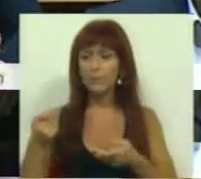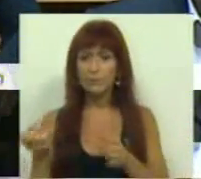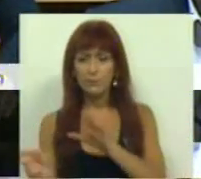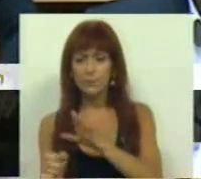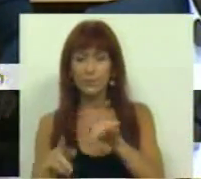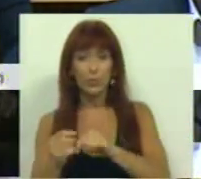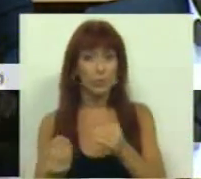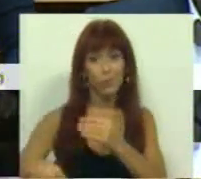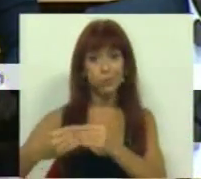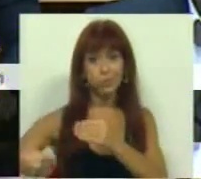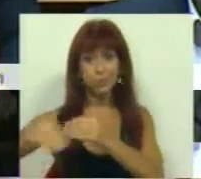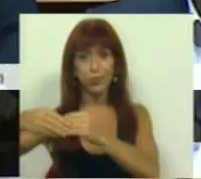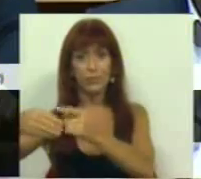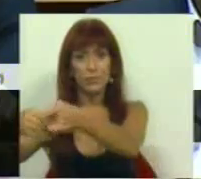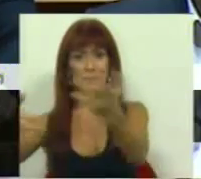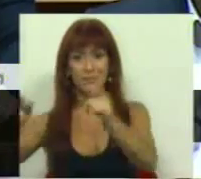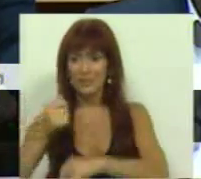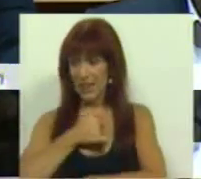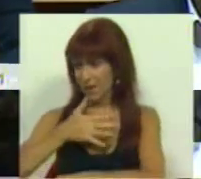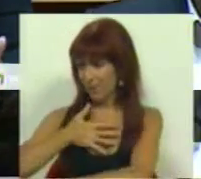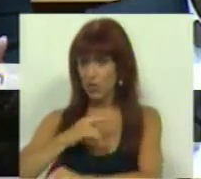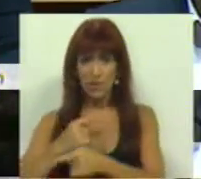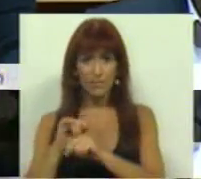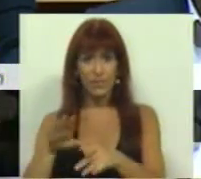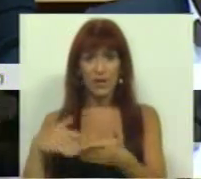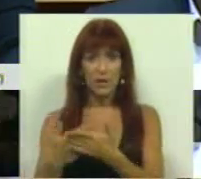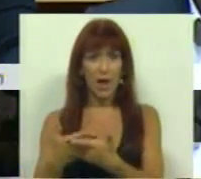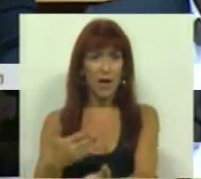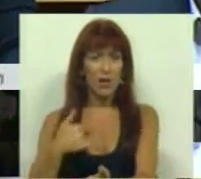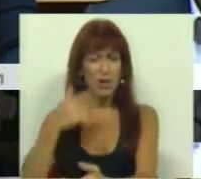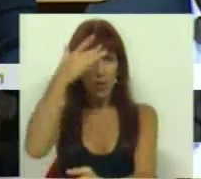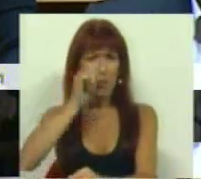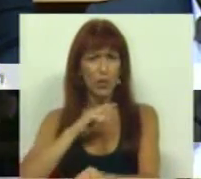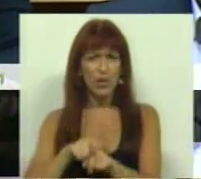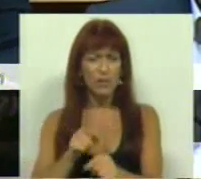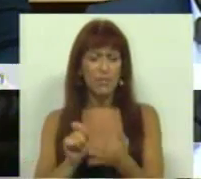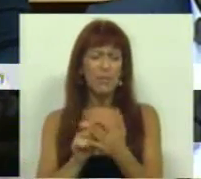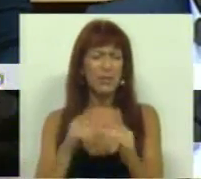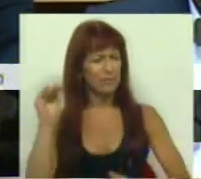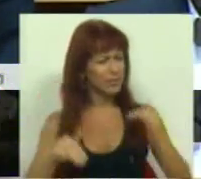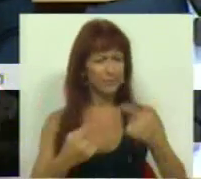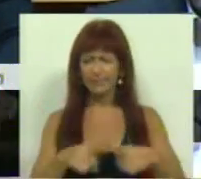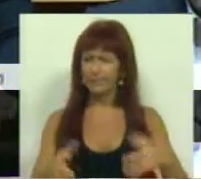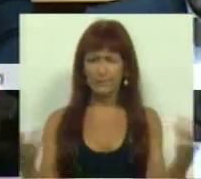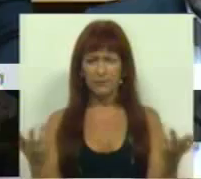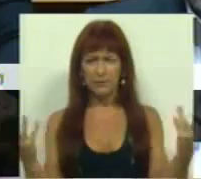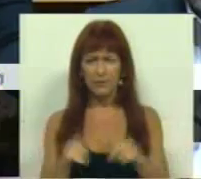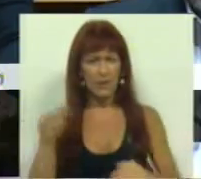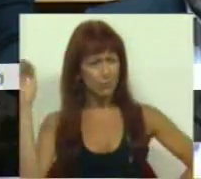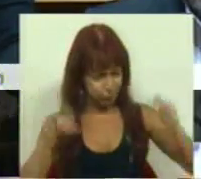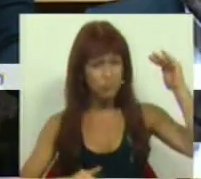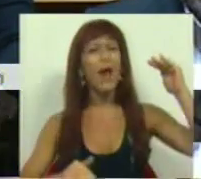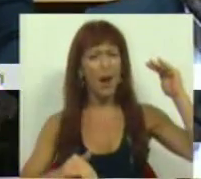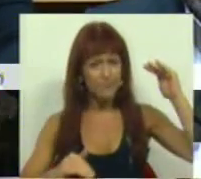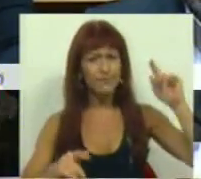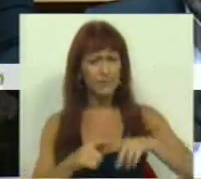contribuição adicional das empresas, institui, do nosso ponto de vista, critérios assimétricos e de